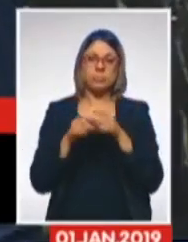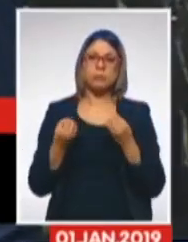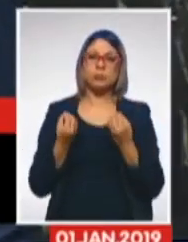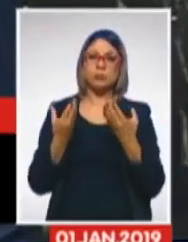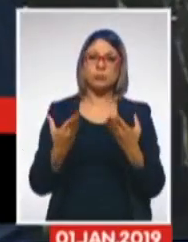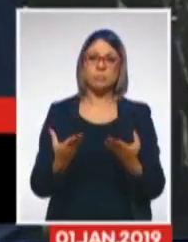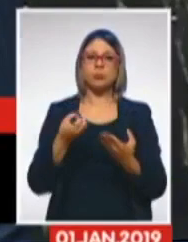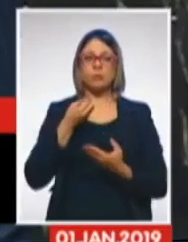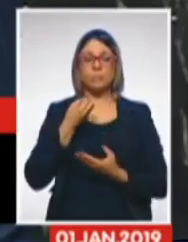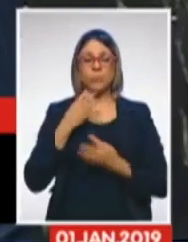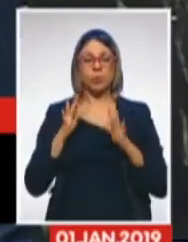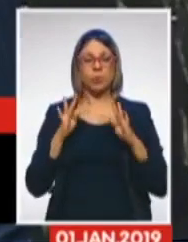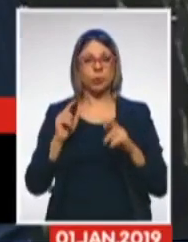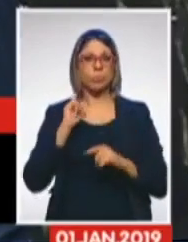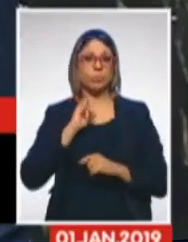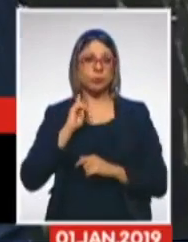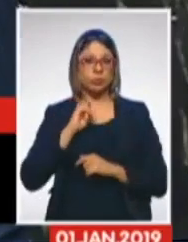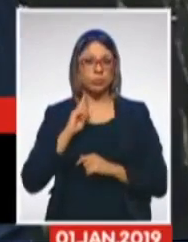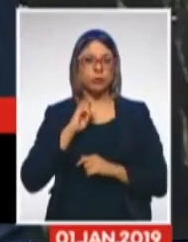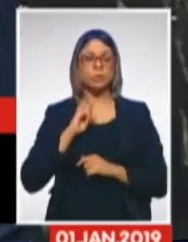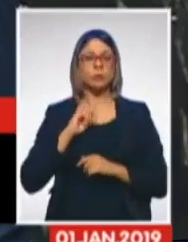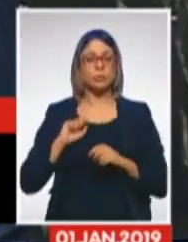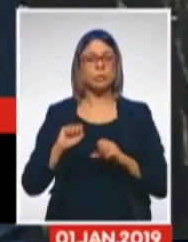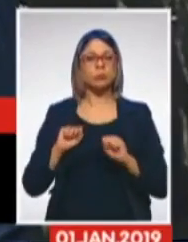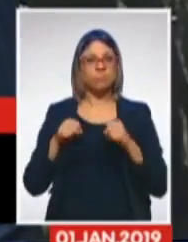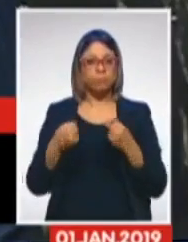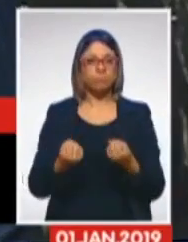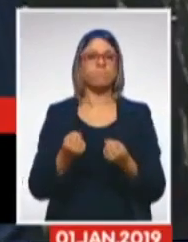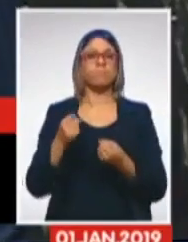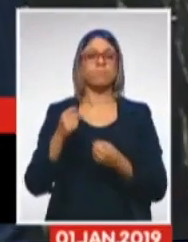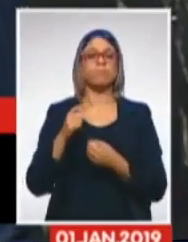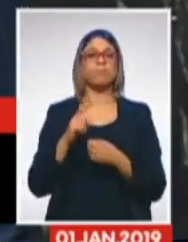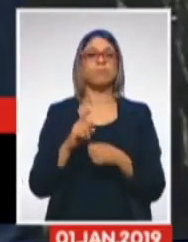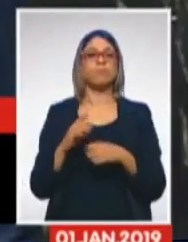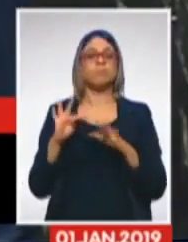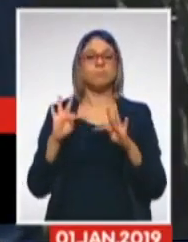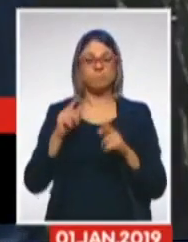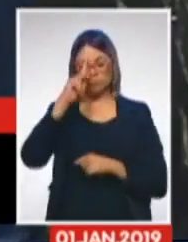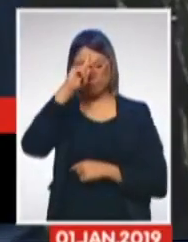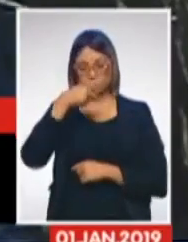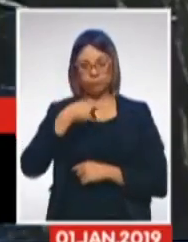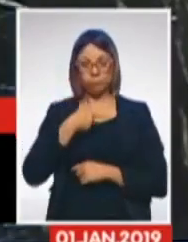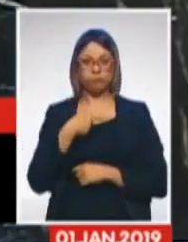sustentar a integridade e a autonomia de Minas Gerais.